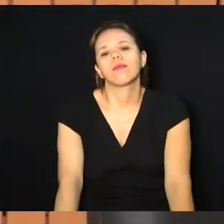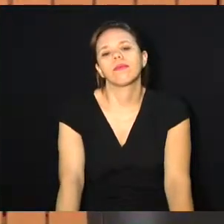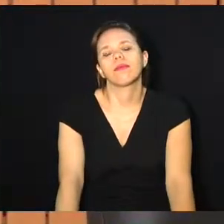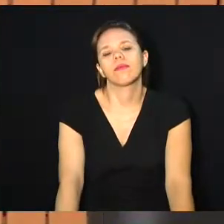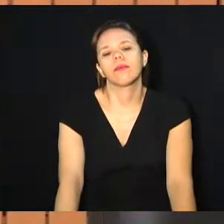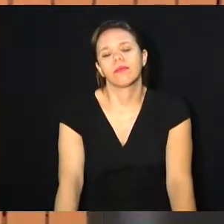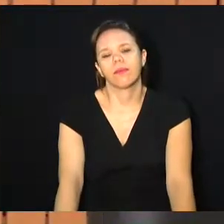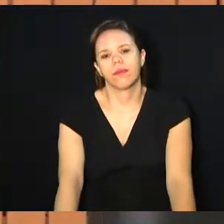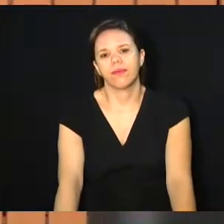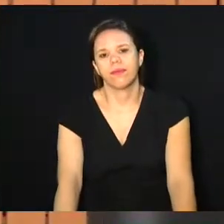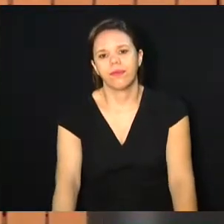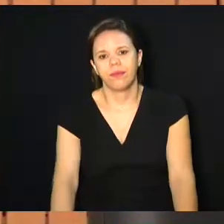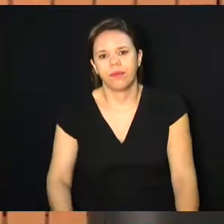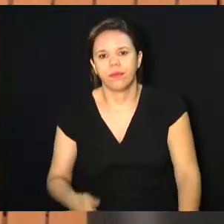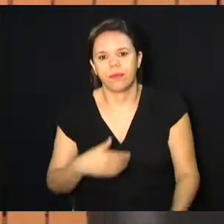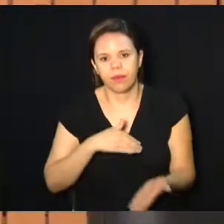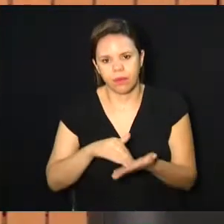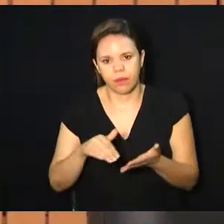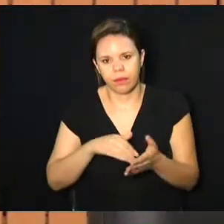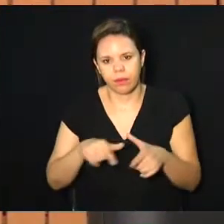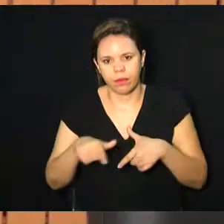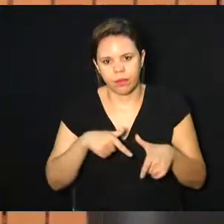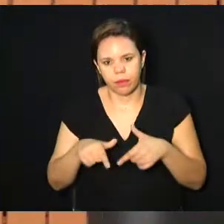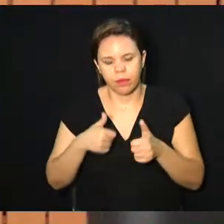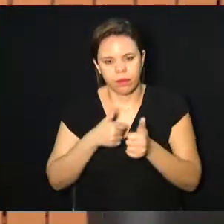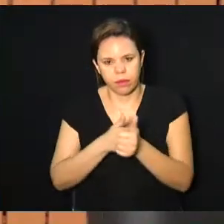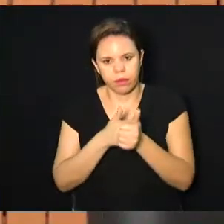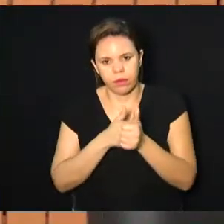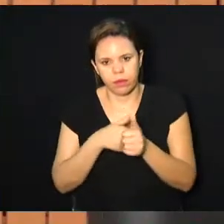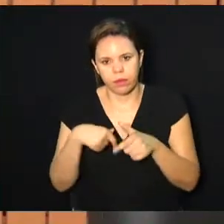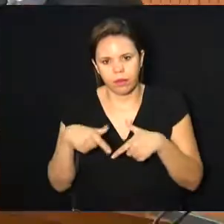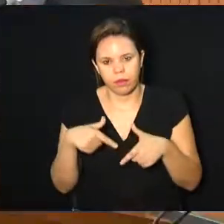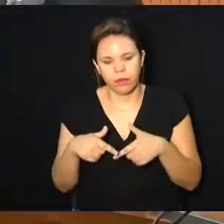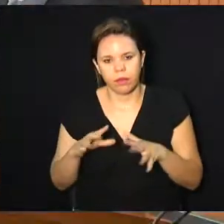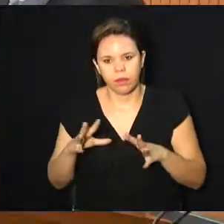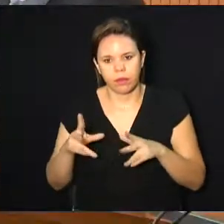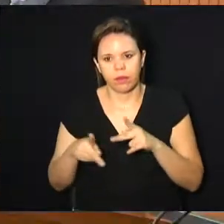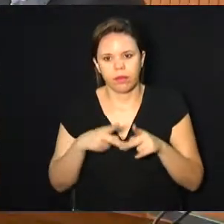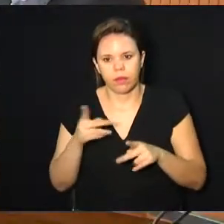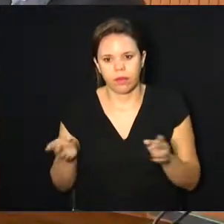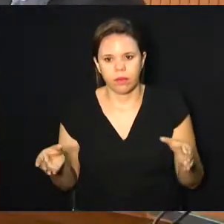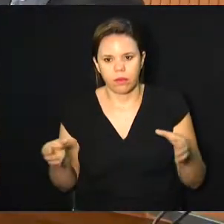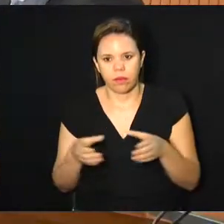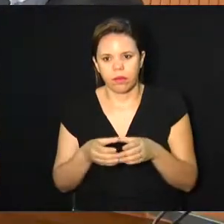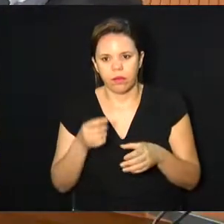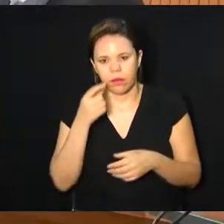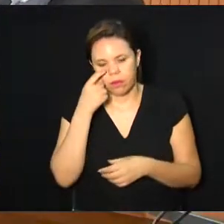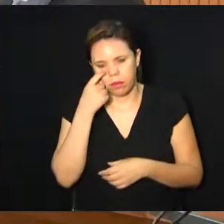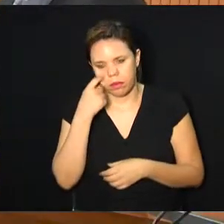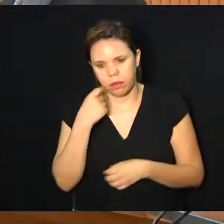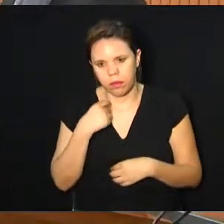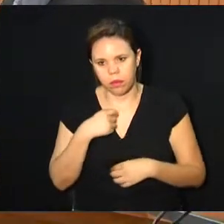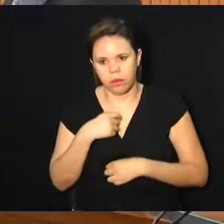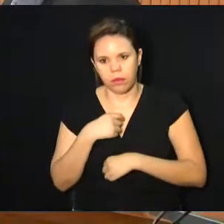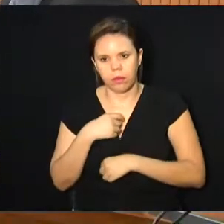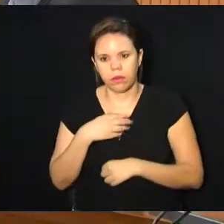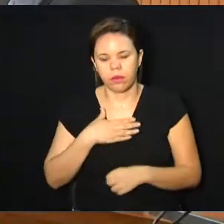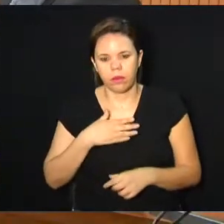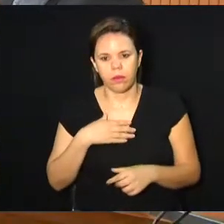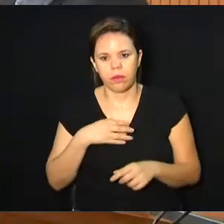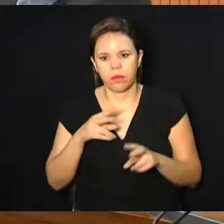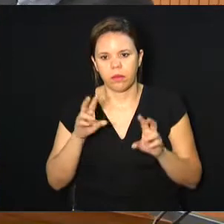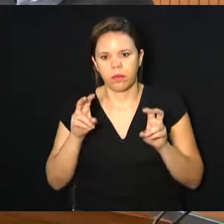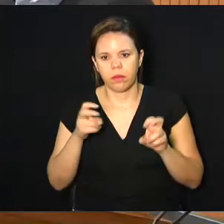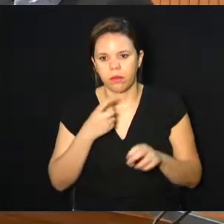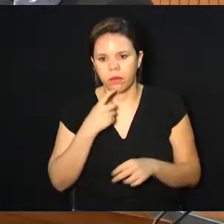Doutor Tomás é meu assessor e vem acompanhando também toda a comissão e acompanhando a Minha